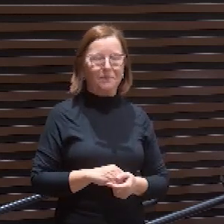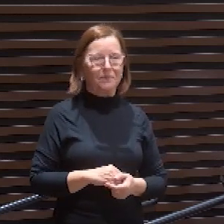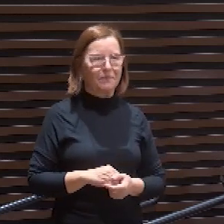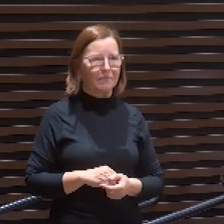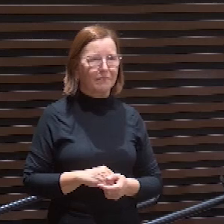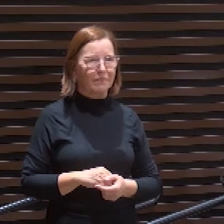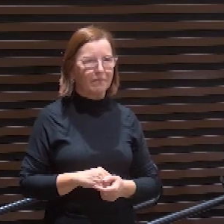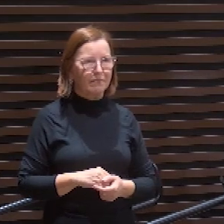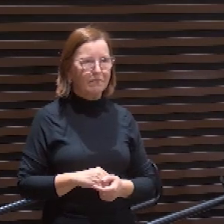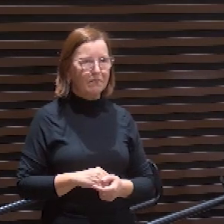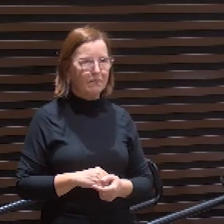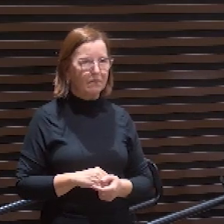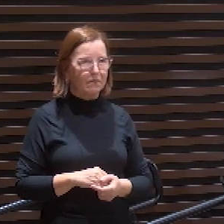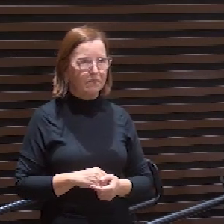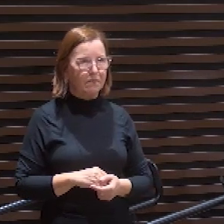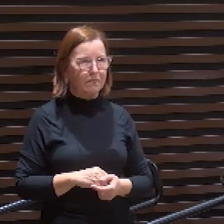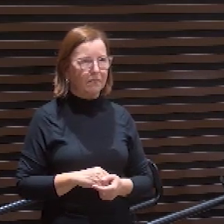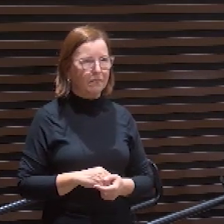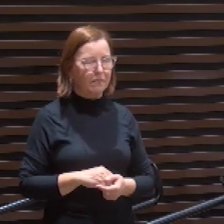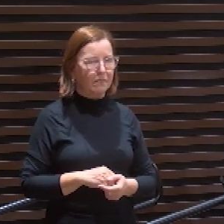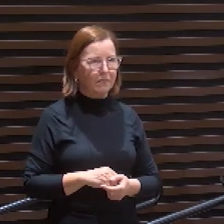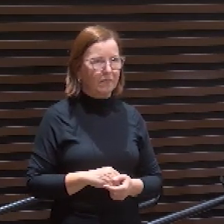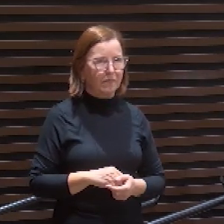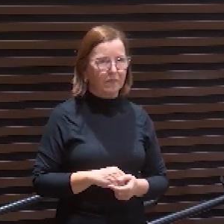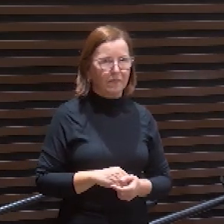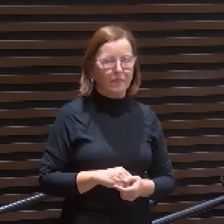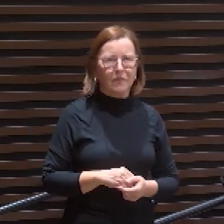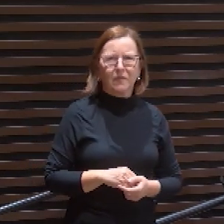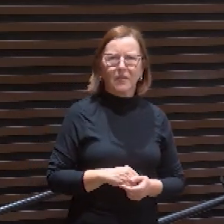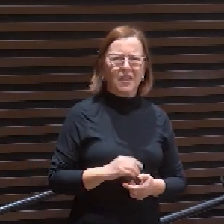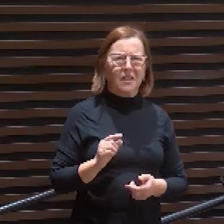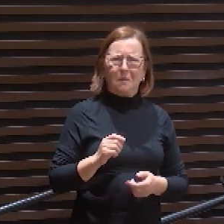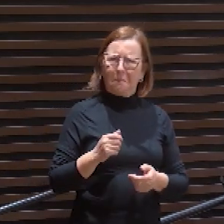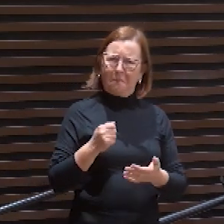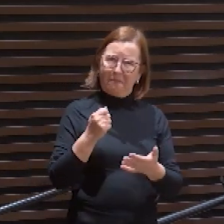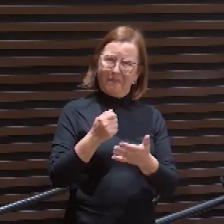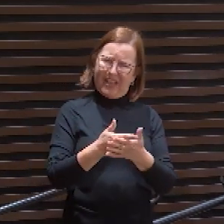Ele não é pagar.